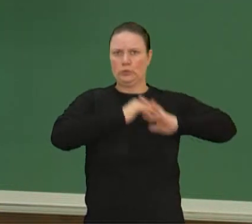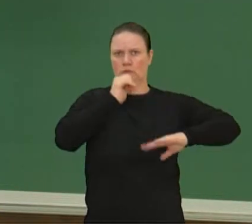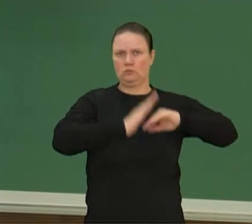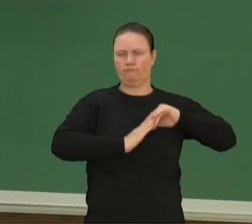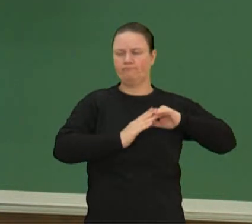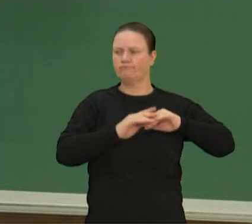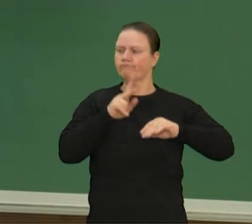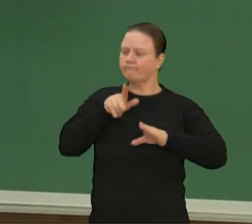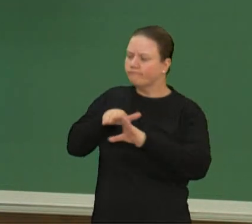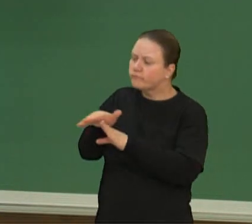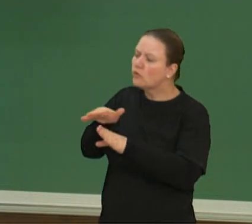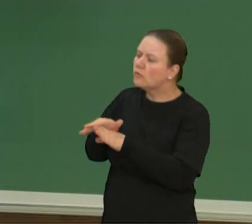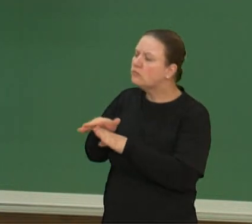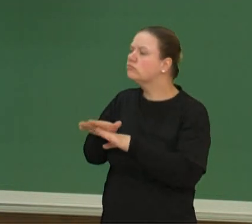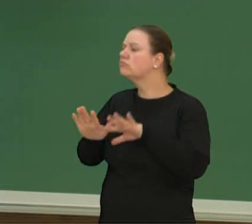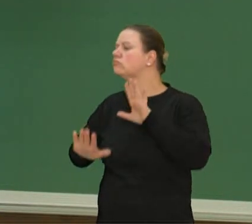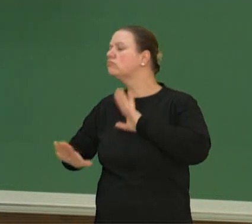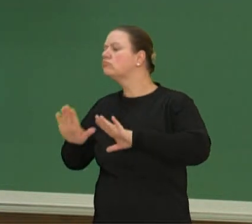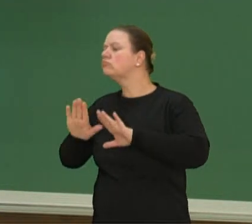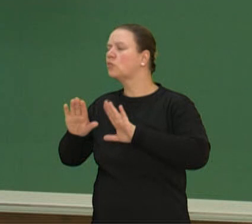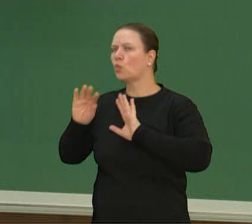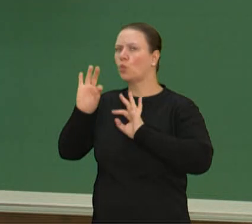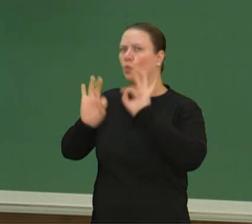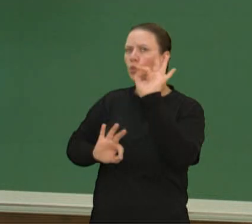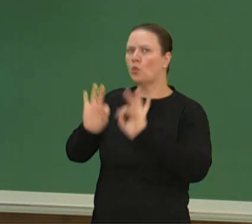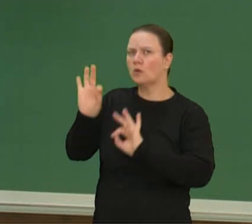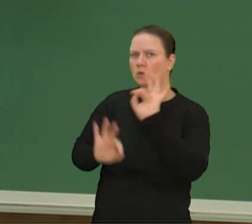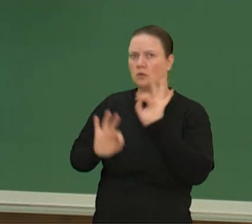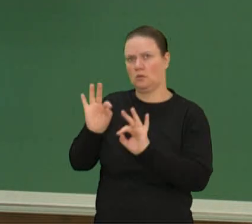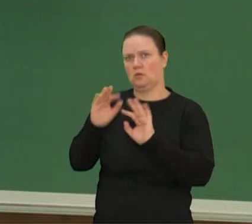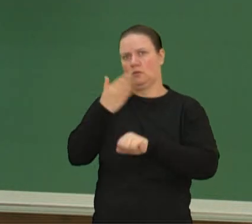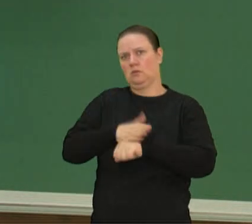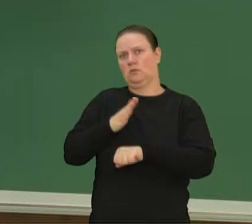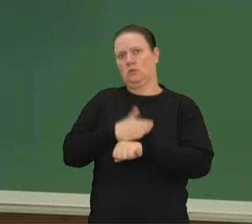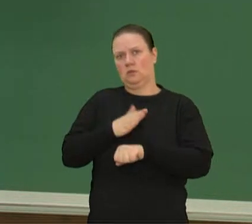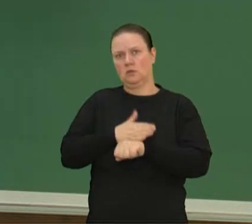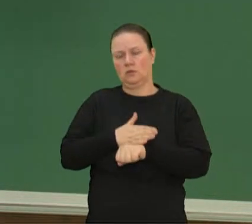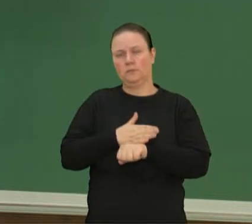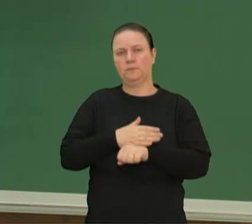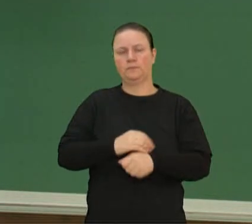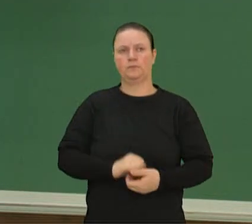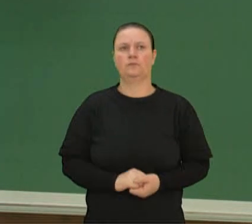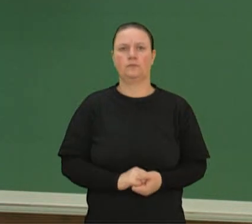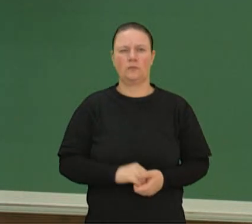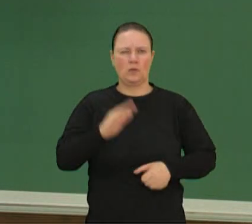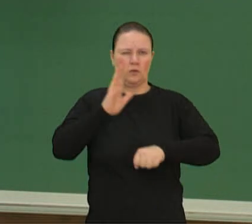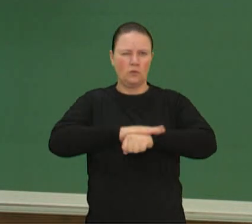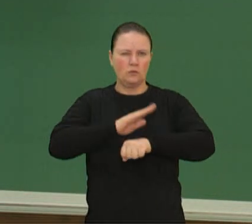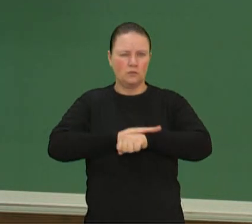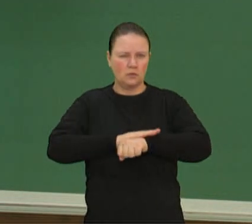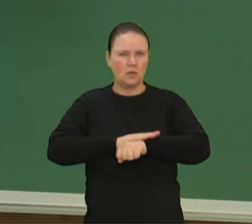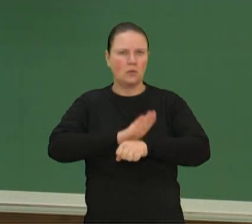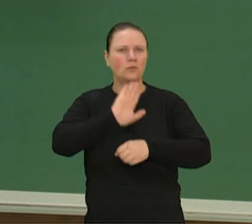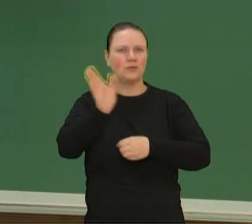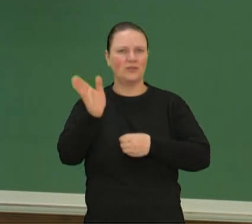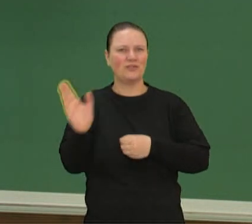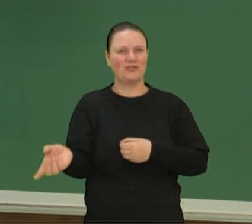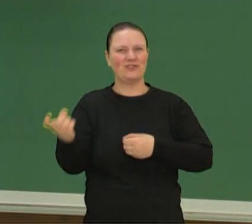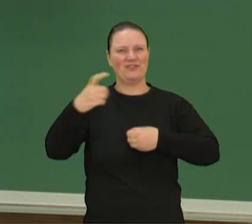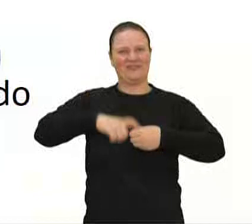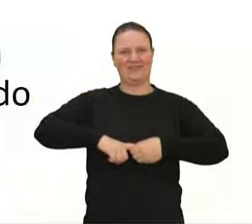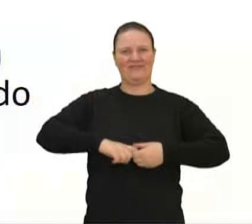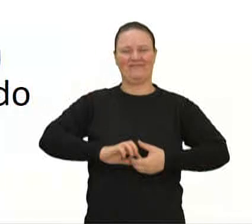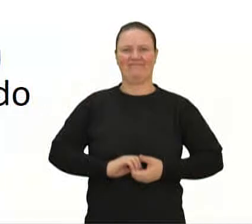profissional habilitado vai organizar esse treino e ele vai manipulando as variáveis do treino. Então, um tempo para pensar e responder.